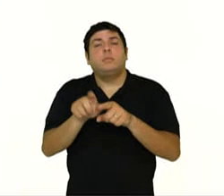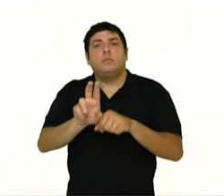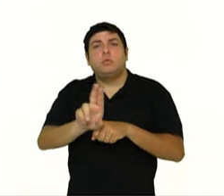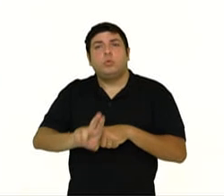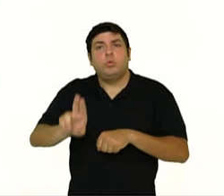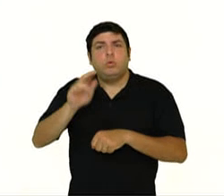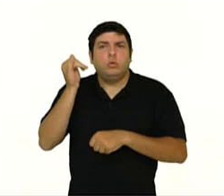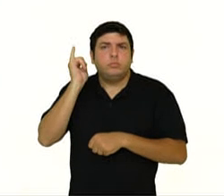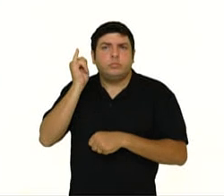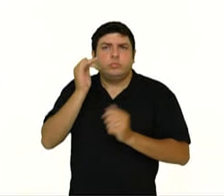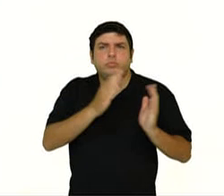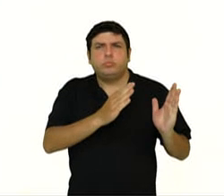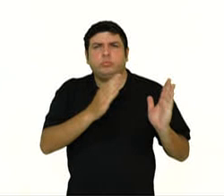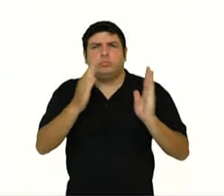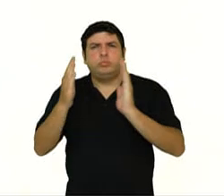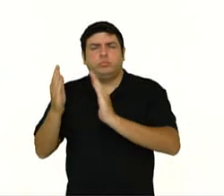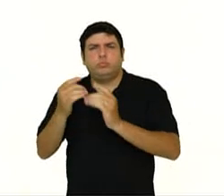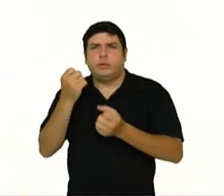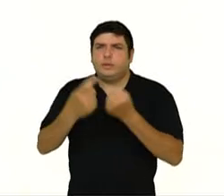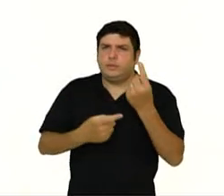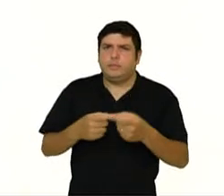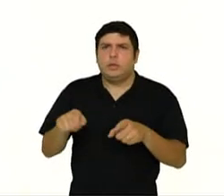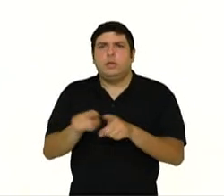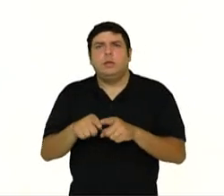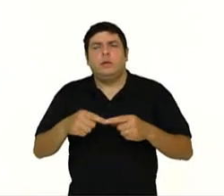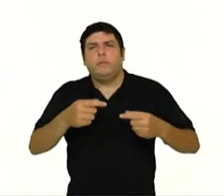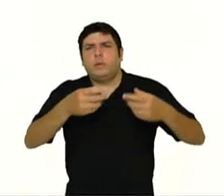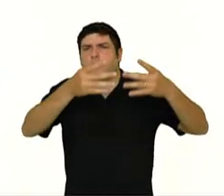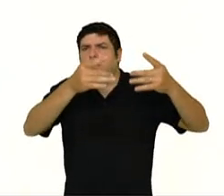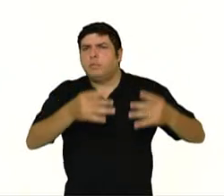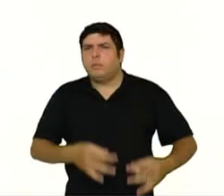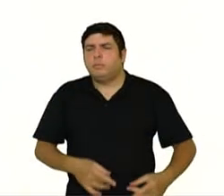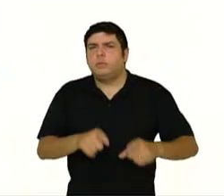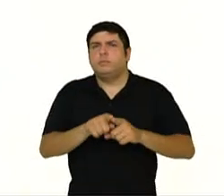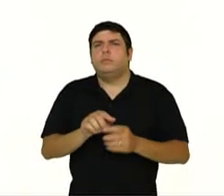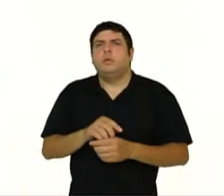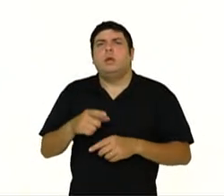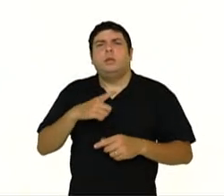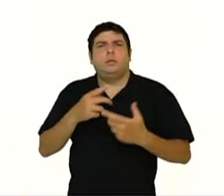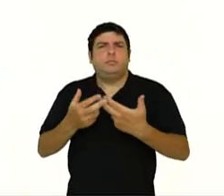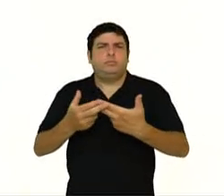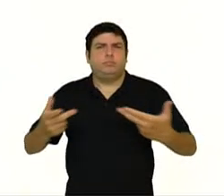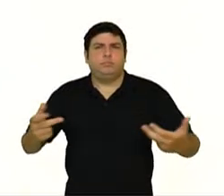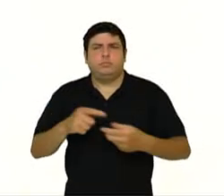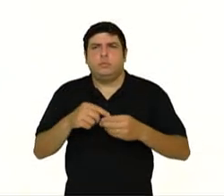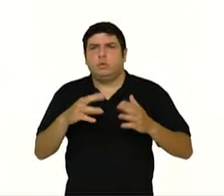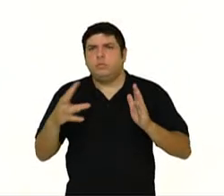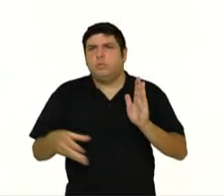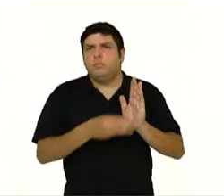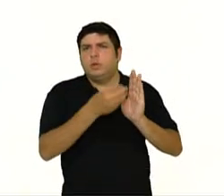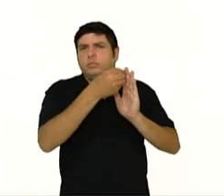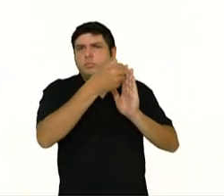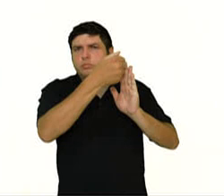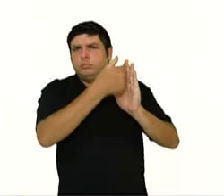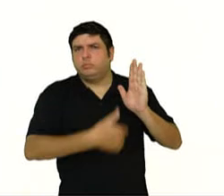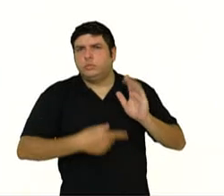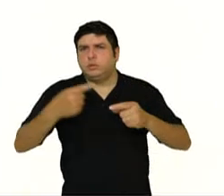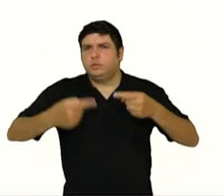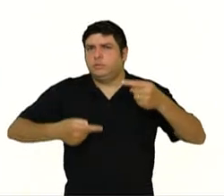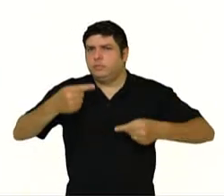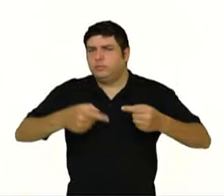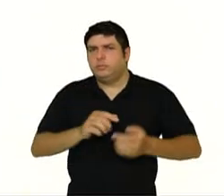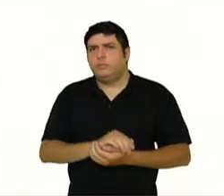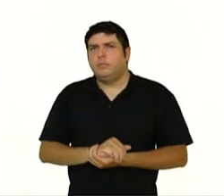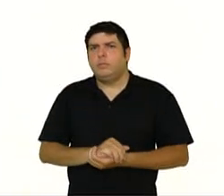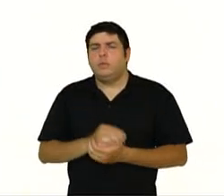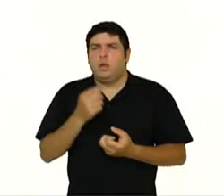sequências narrativas, às vezes, descritivas, dialogais, injuntivas, entre outras, para dar suporte à argumentação. Então, às